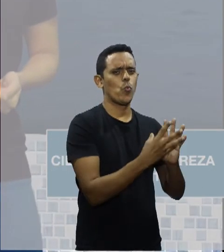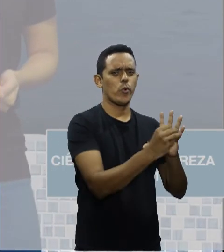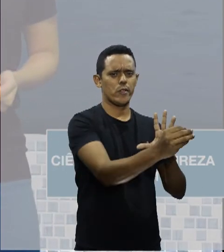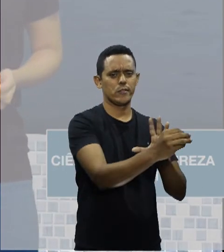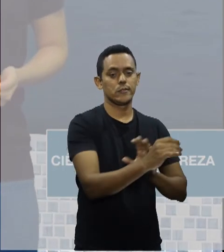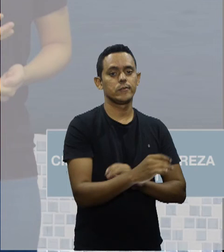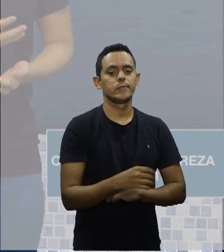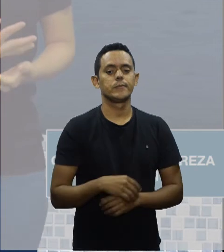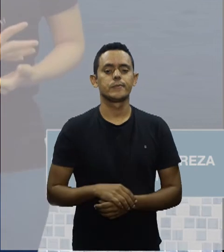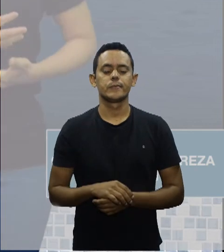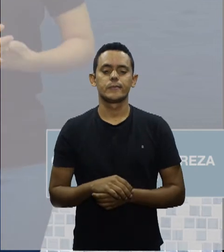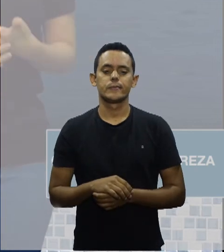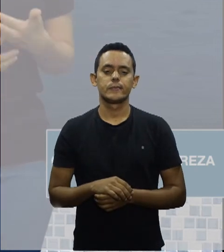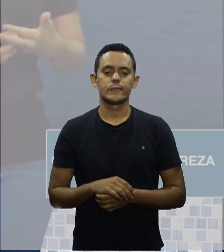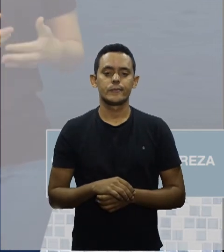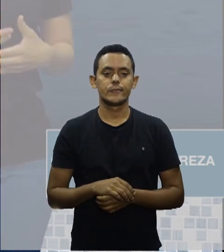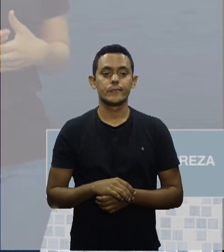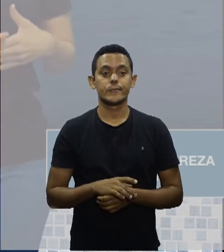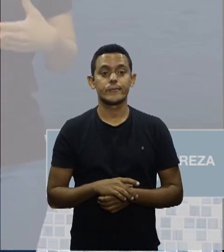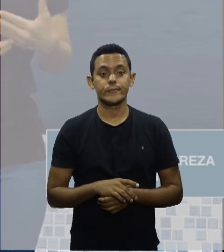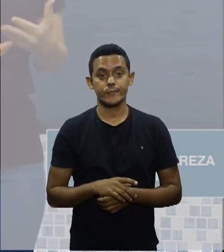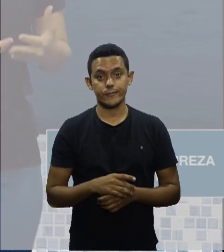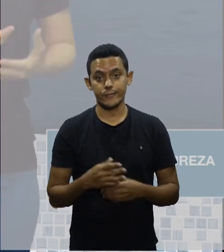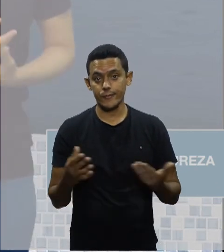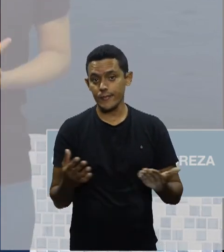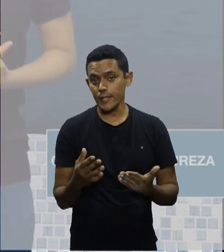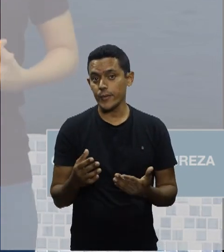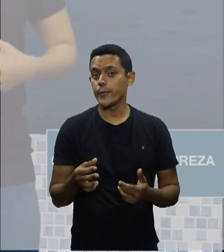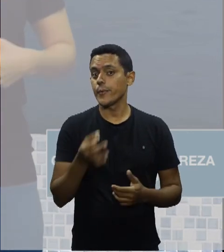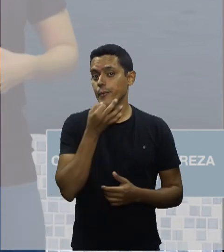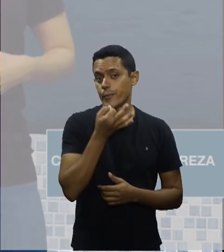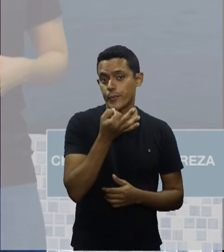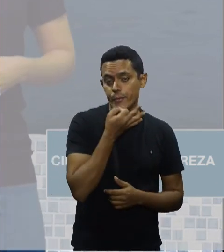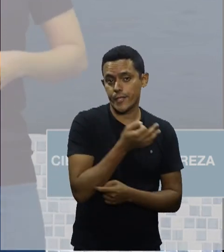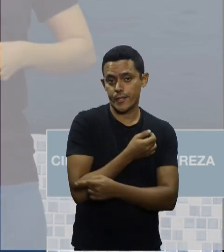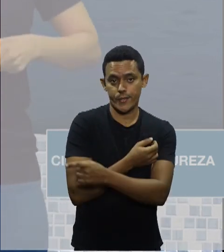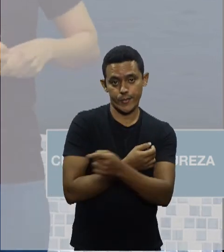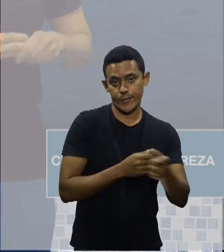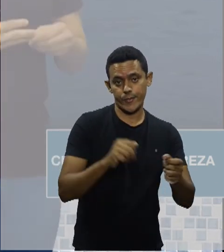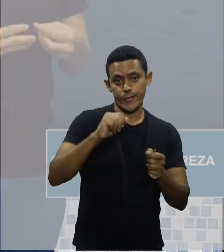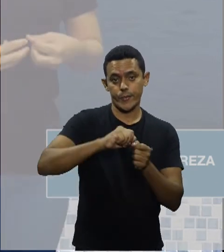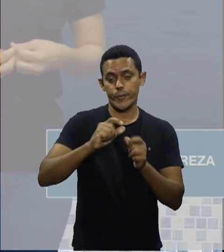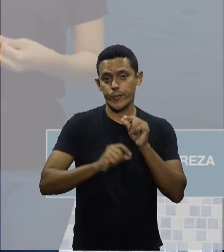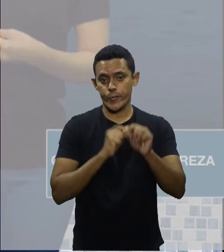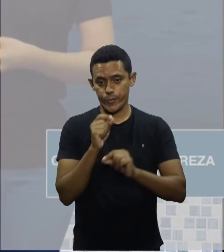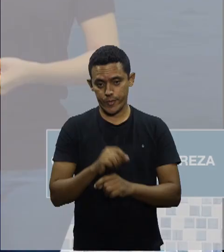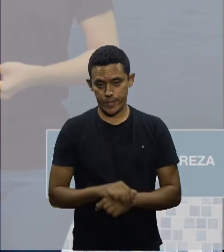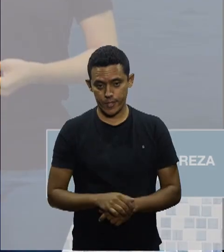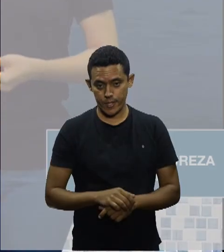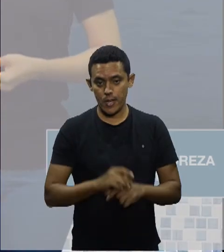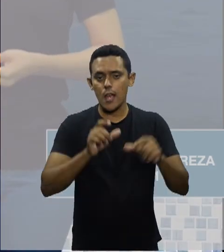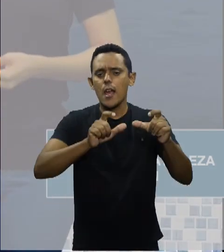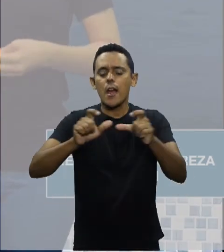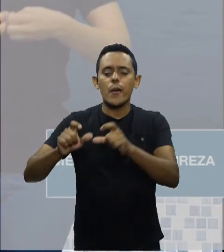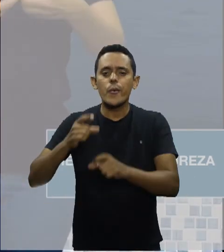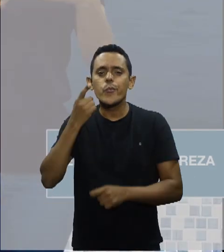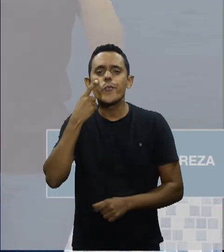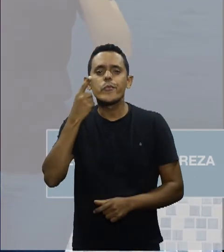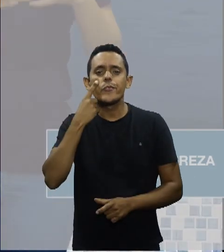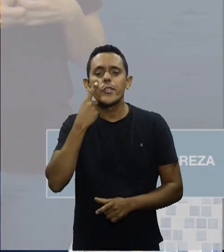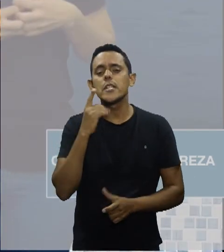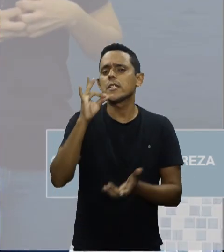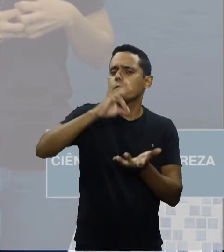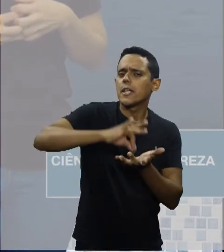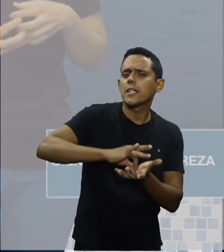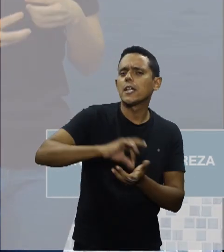é então pra eu trago aqui sugestões no slide 17 de onde é que vocês devem checar né você